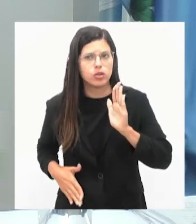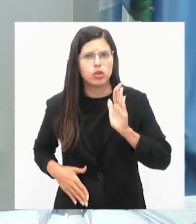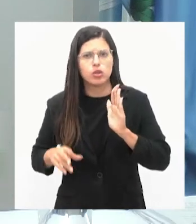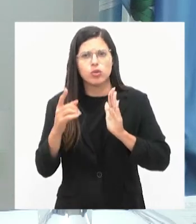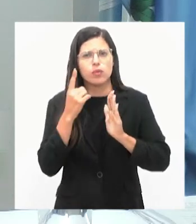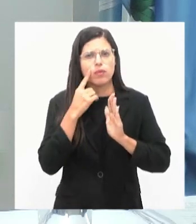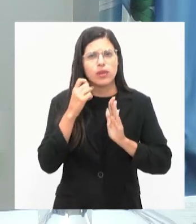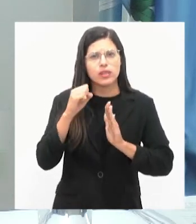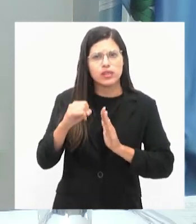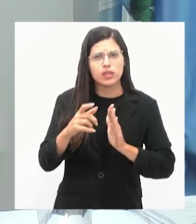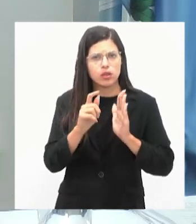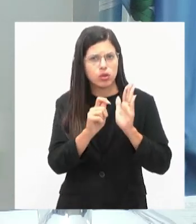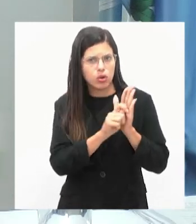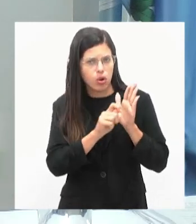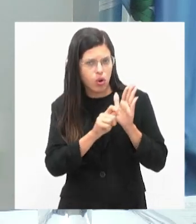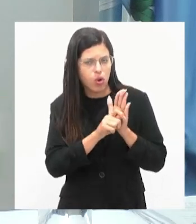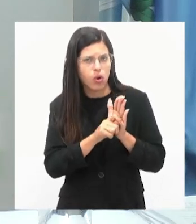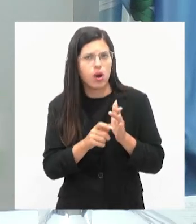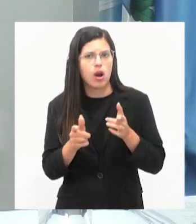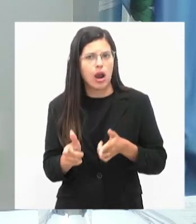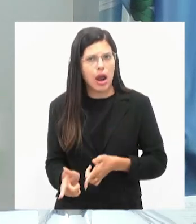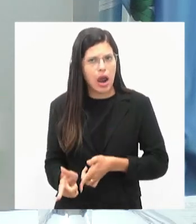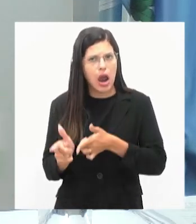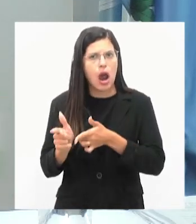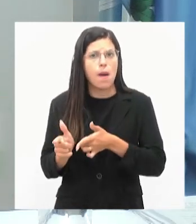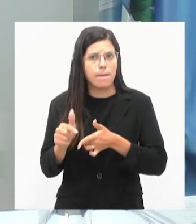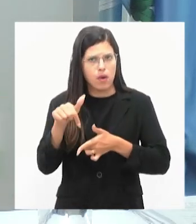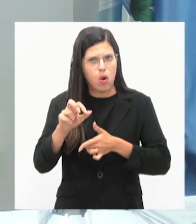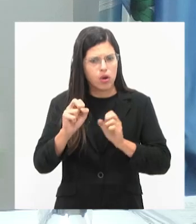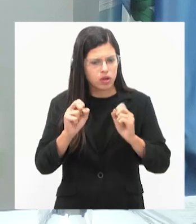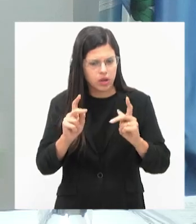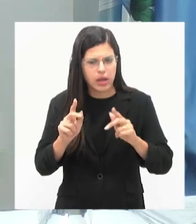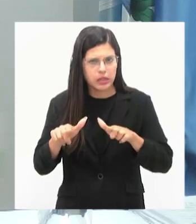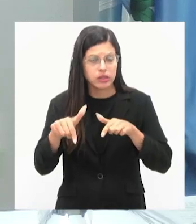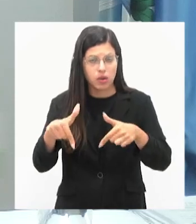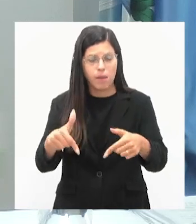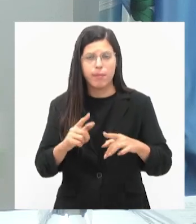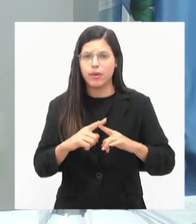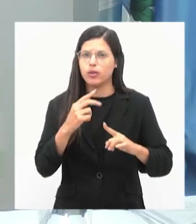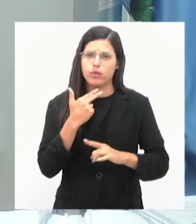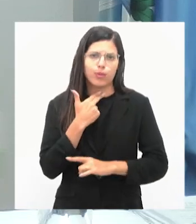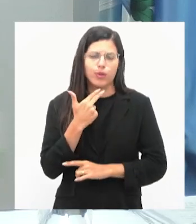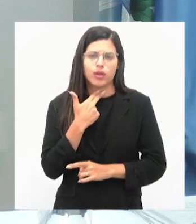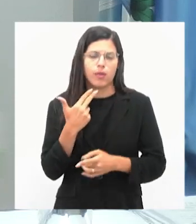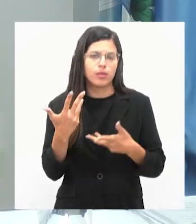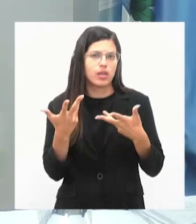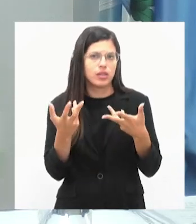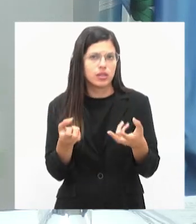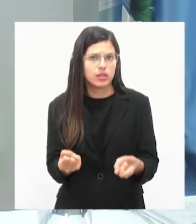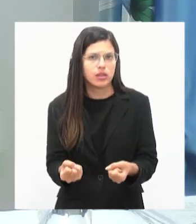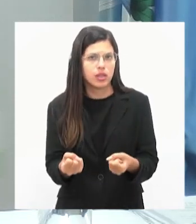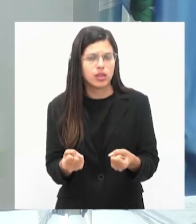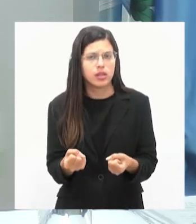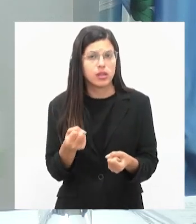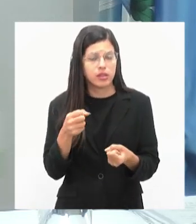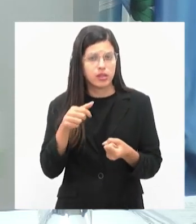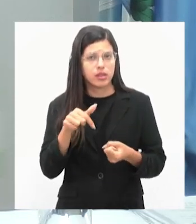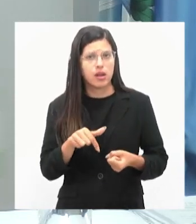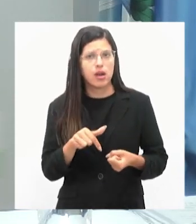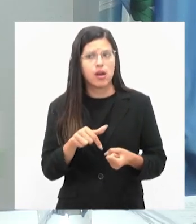tem arma, se é carro roubado. E isso é operação. Mas também não podemos permitir que, com essa